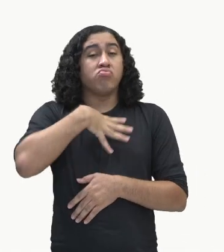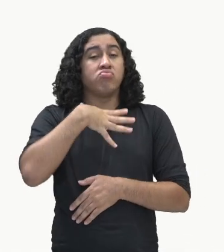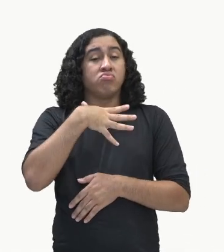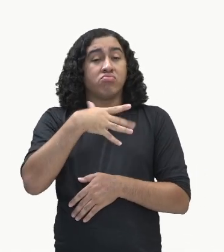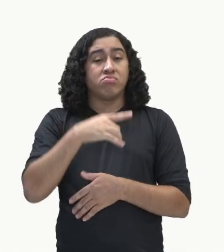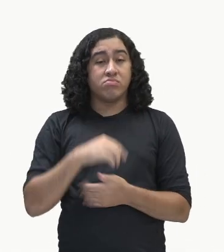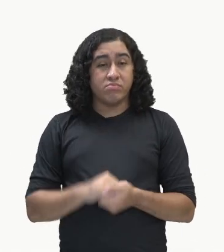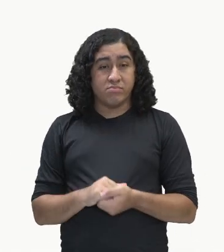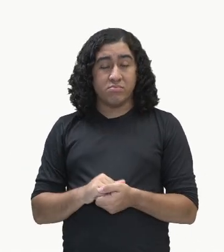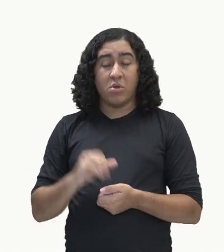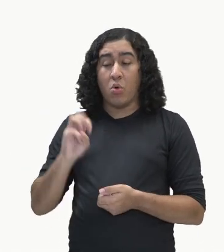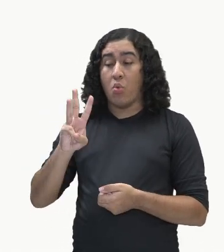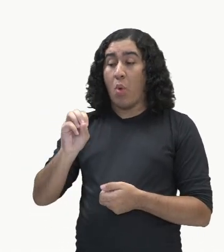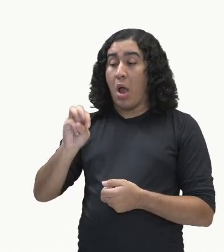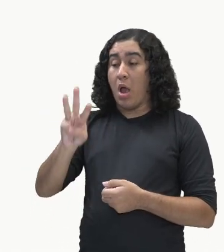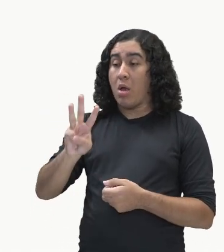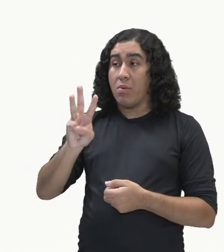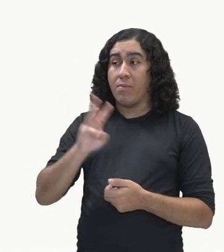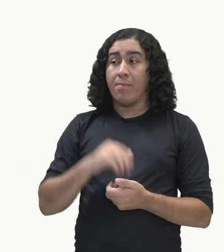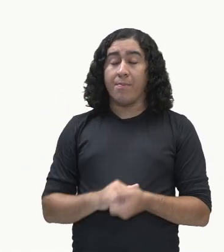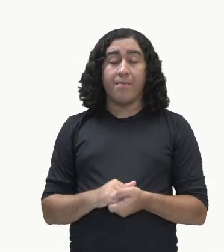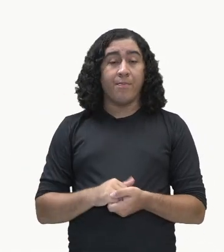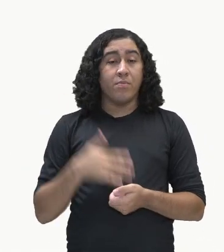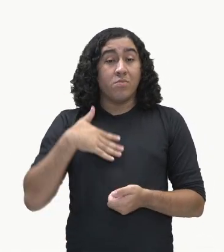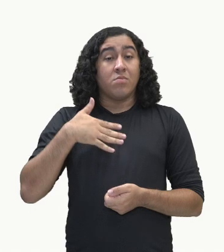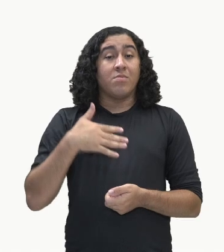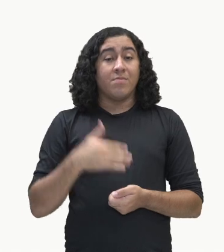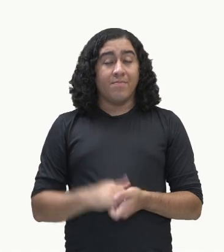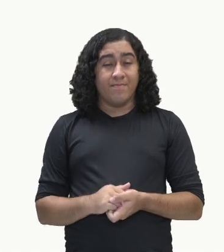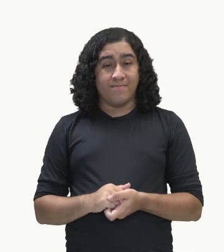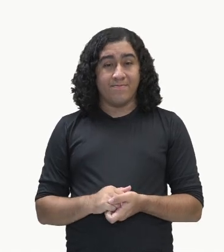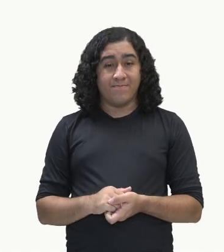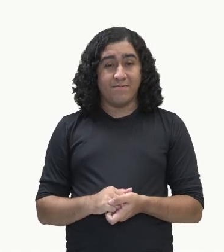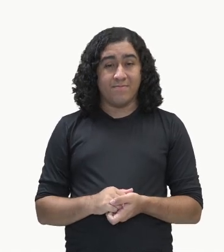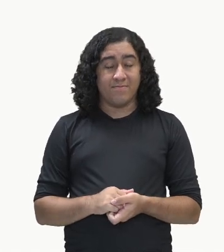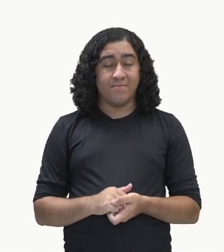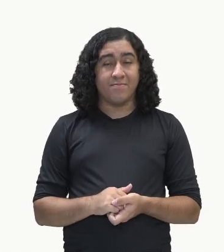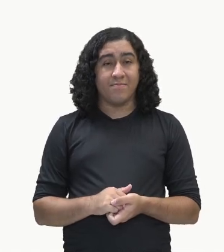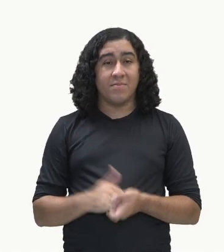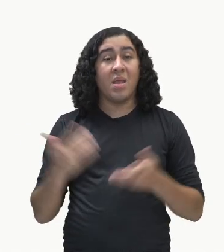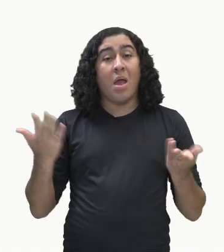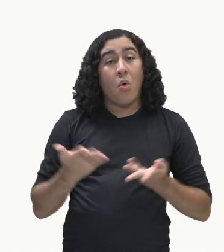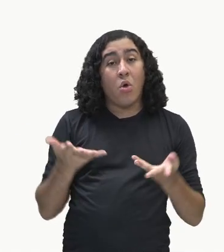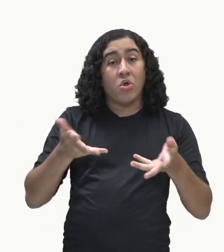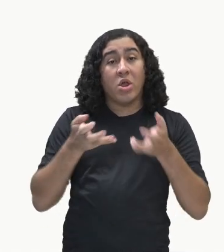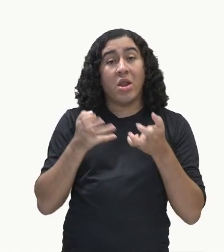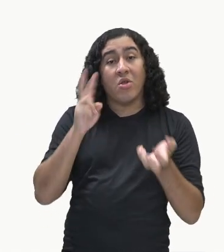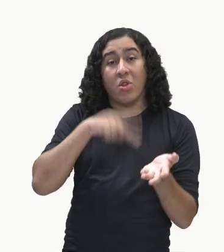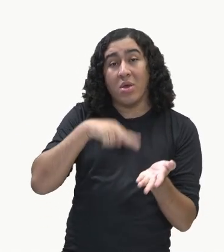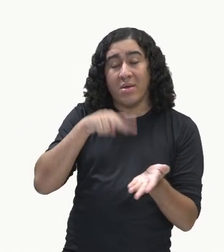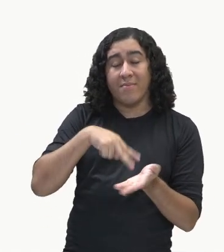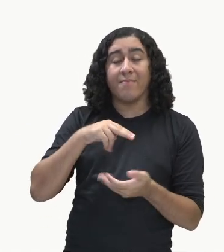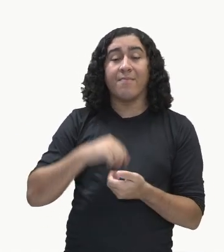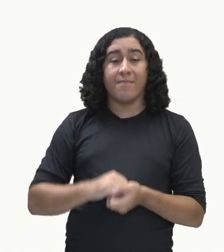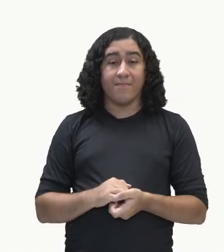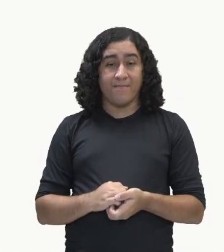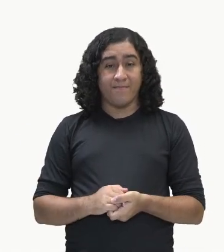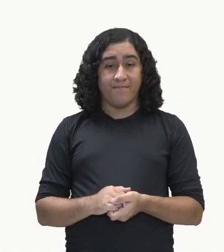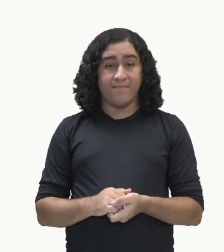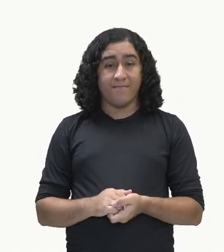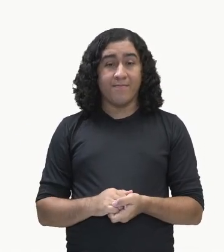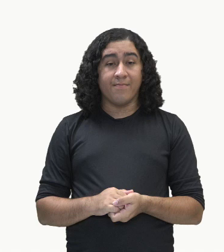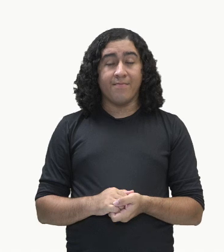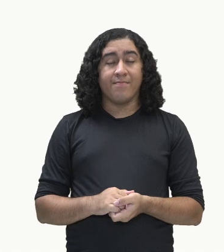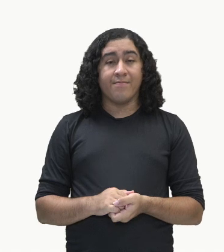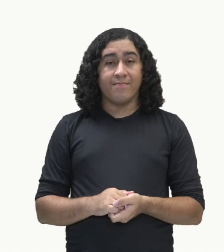Wow! Now I want to read it. Agora I want to read it. Agora eu quero, want to